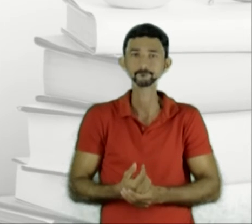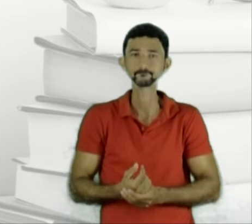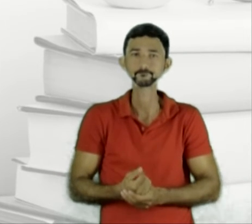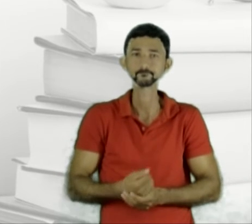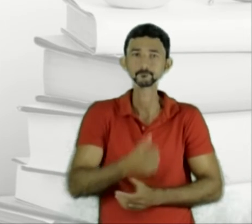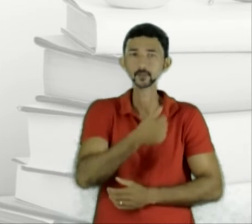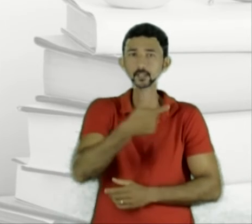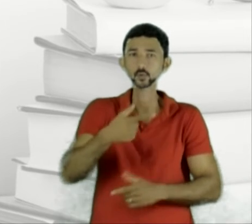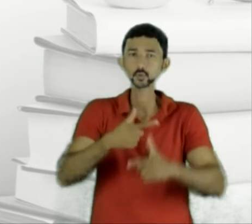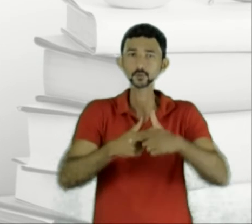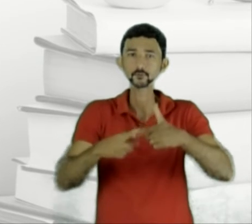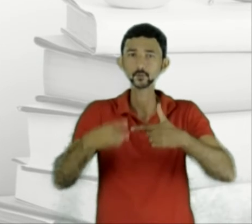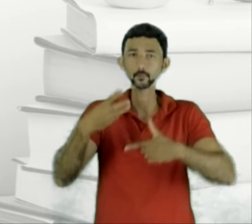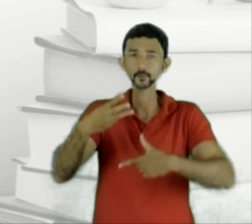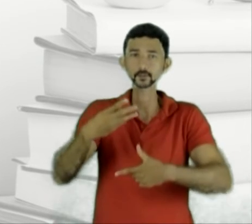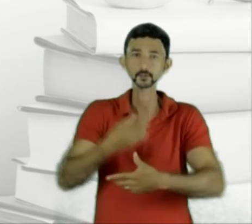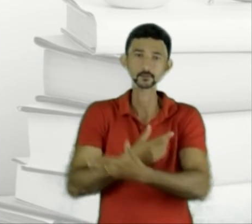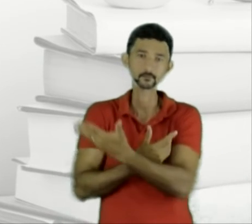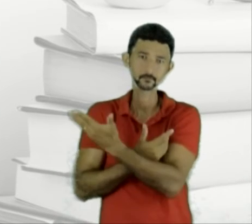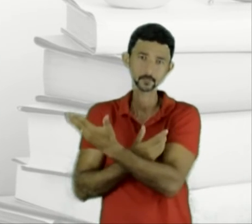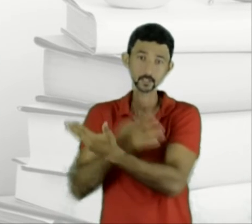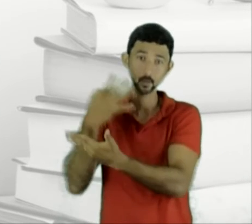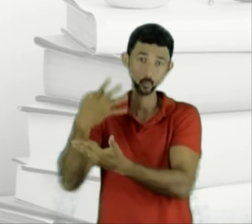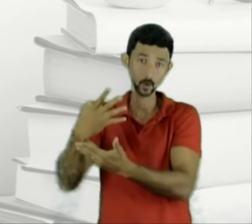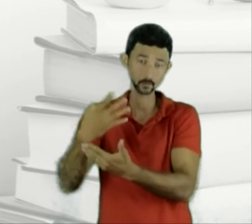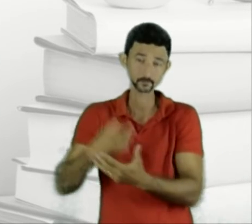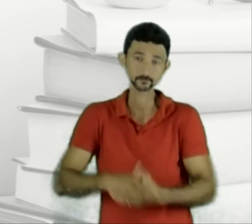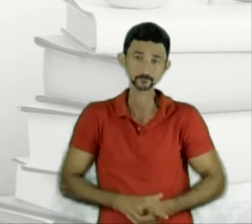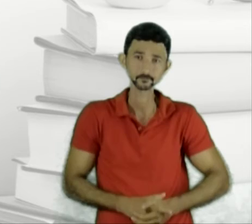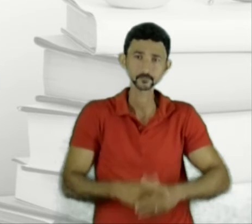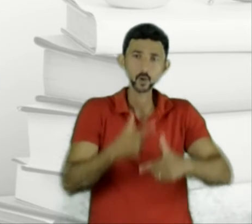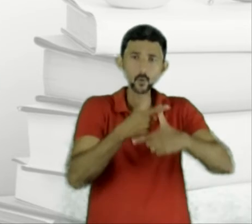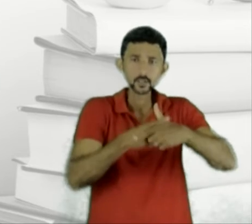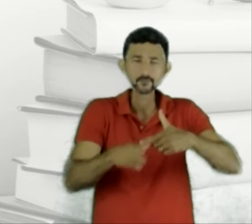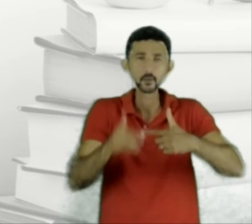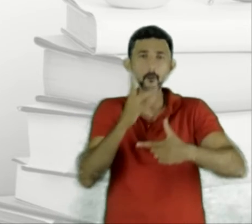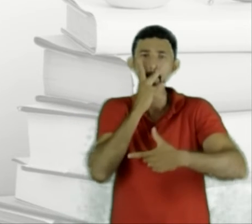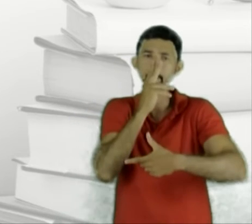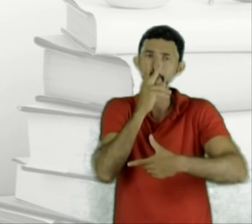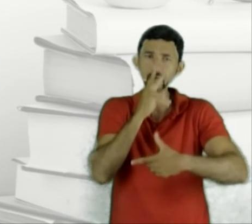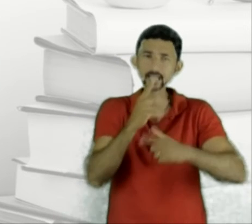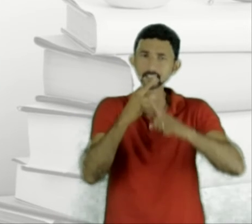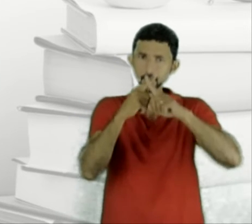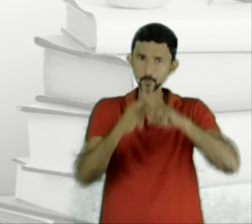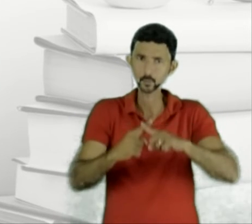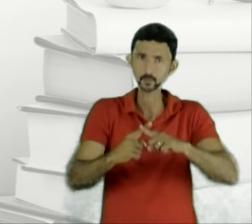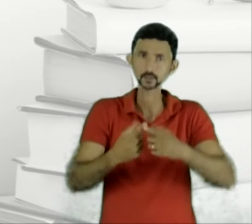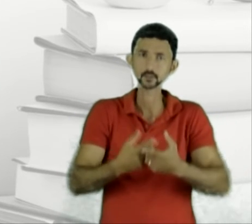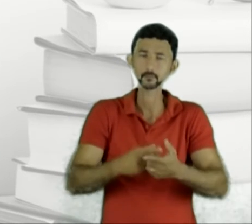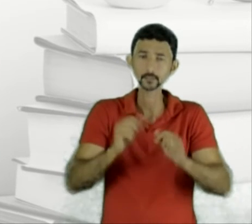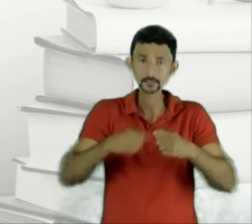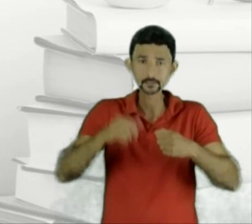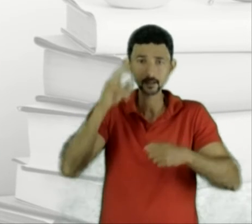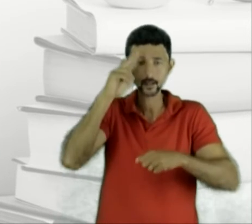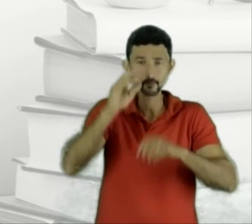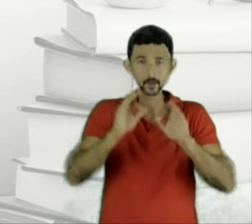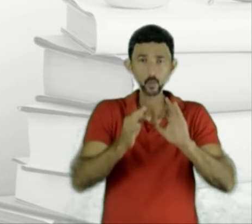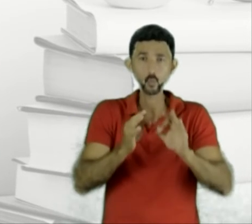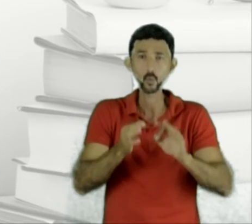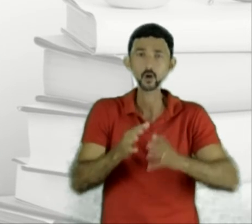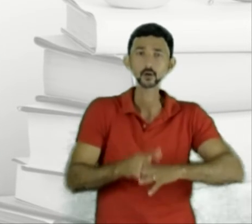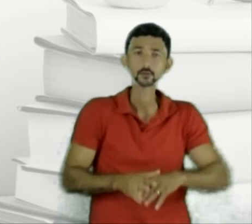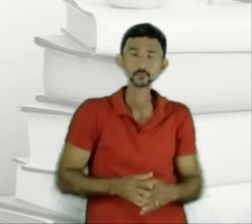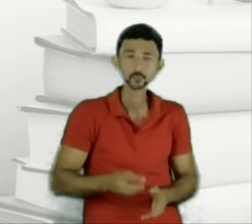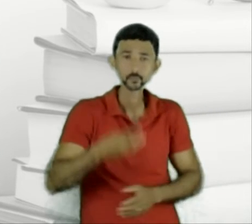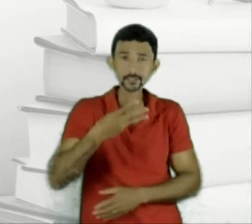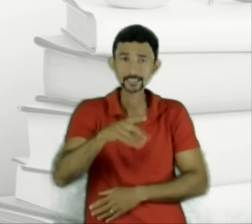3. Então, a divisão ela tem um processo bem parecido com a multiplicação. Só tem que lembrar que nesse caso